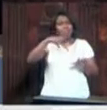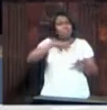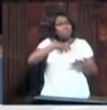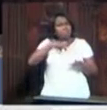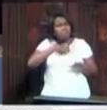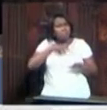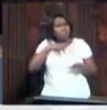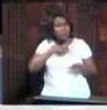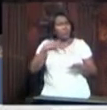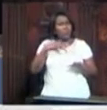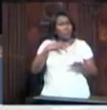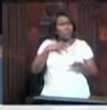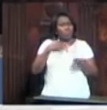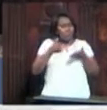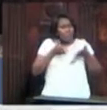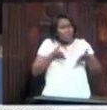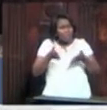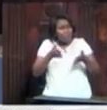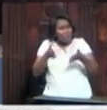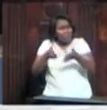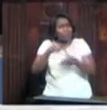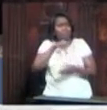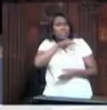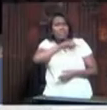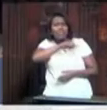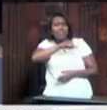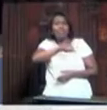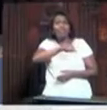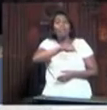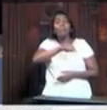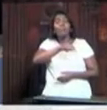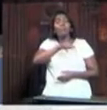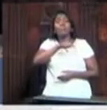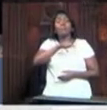e o caminho que seguem para